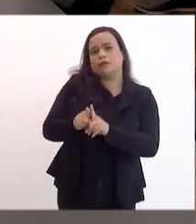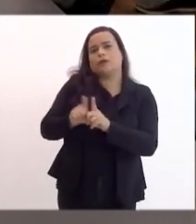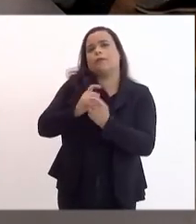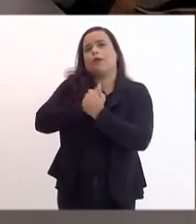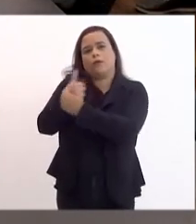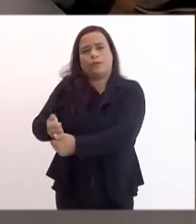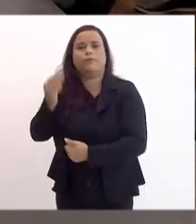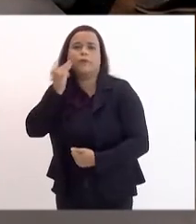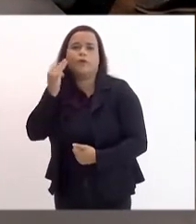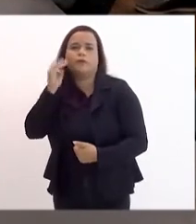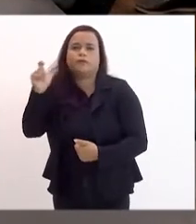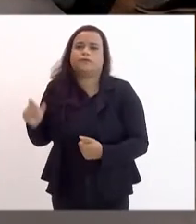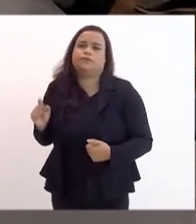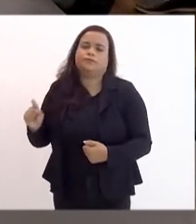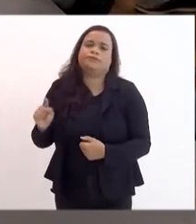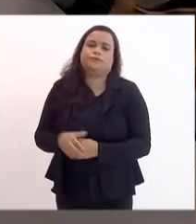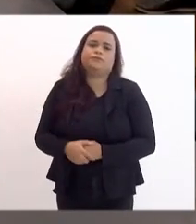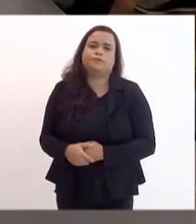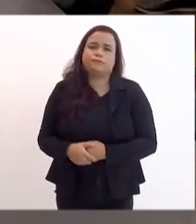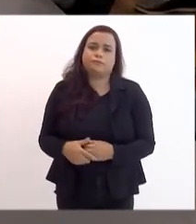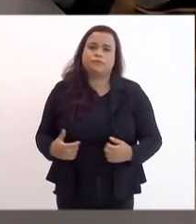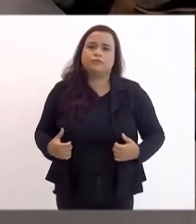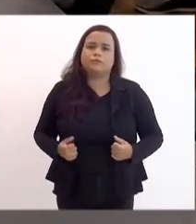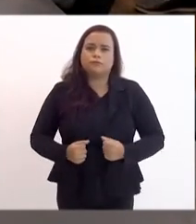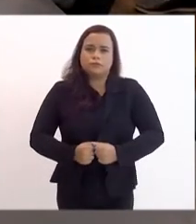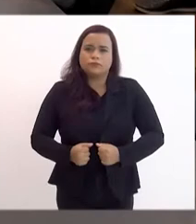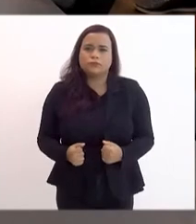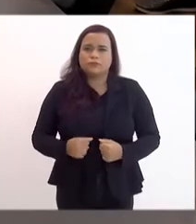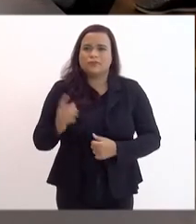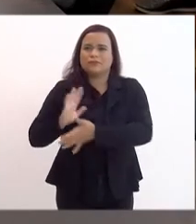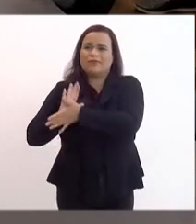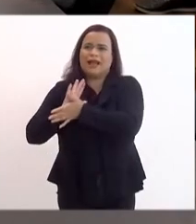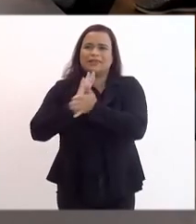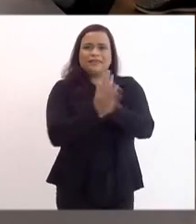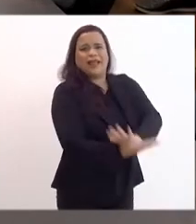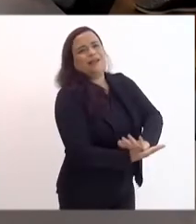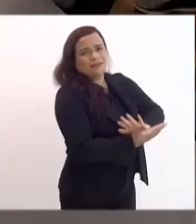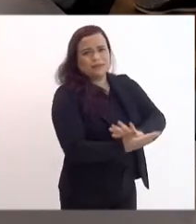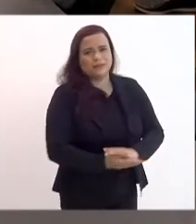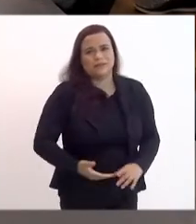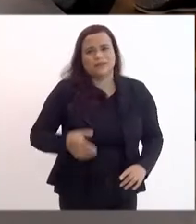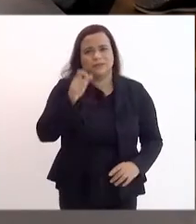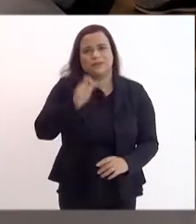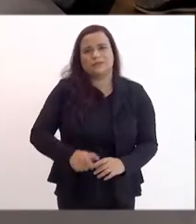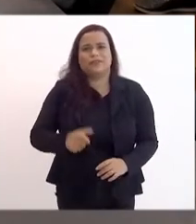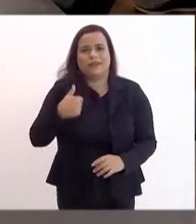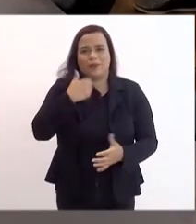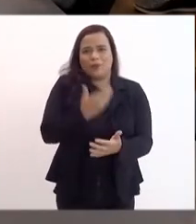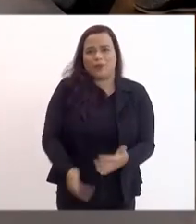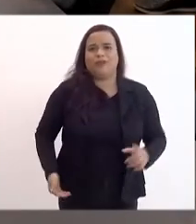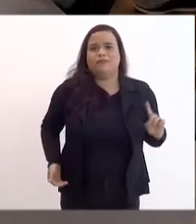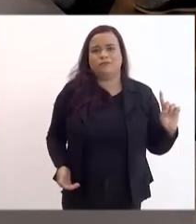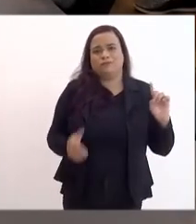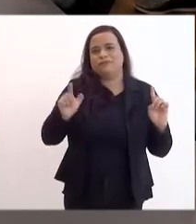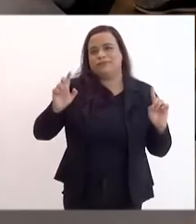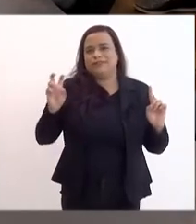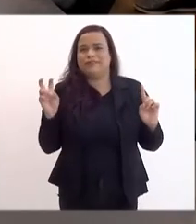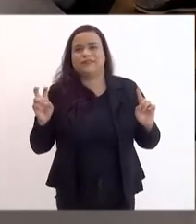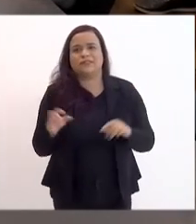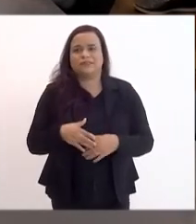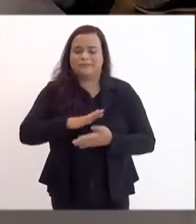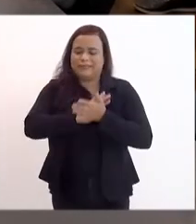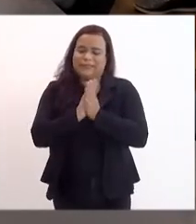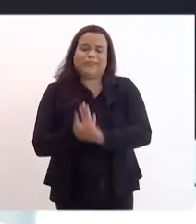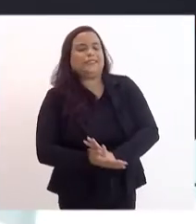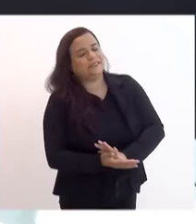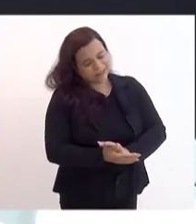deputada Mônica Francisco. Meu deputado Lissol, foi um massacre. Vossa Excelência me derrotou por 5-1, deputado Lissol. Eu não sei se é 5 ou 4.